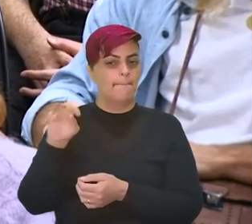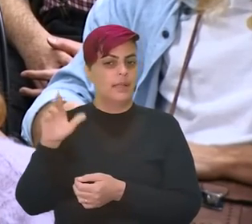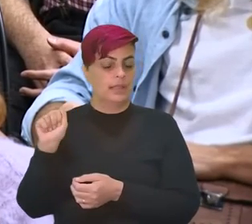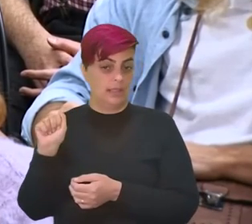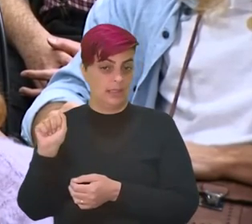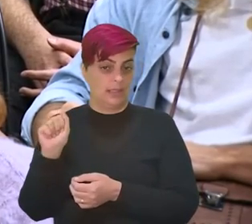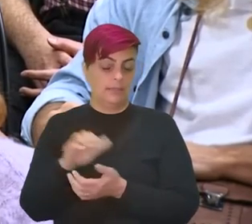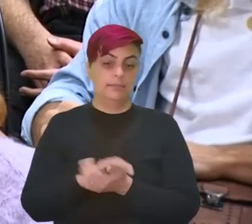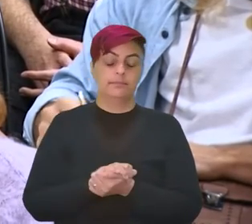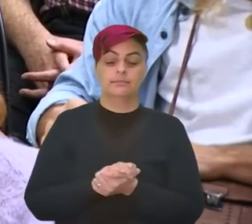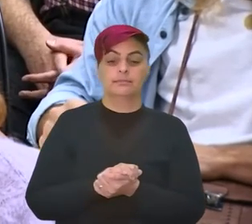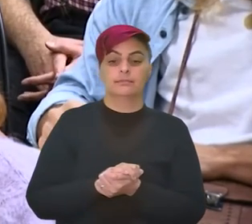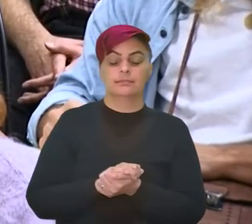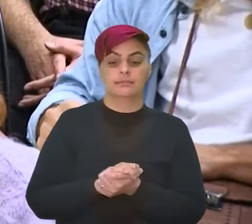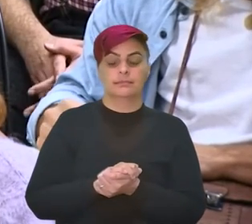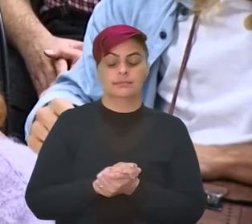Maíra, do Darcy Ribeiro,